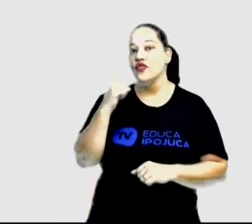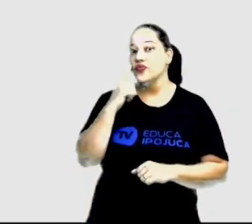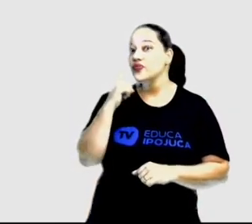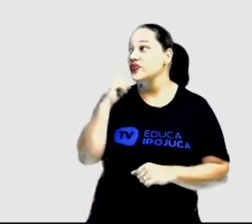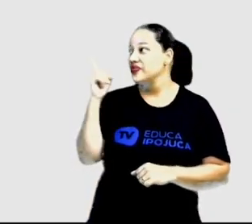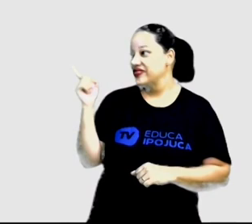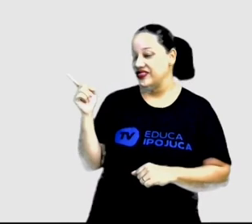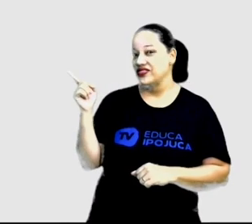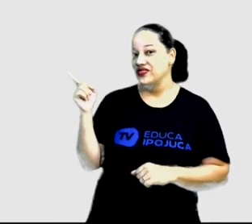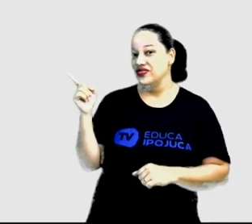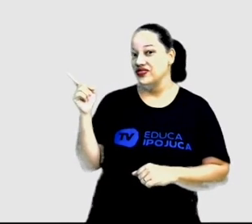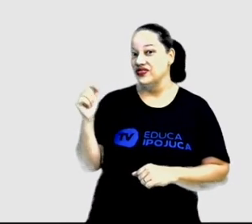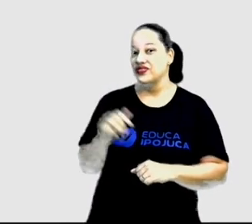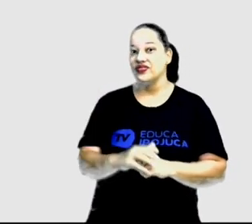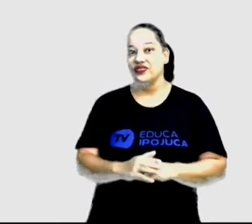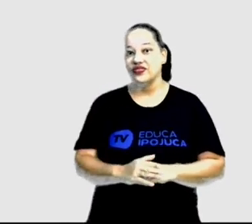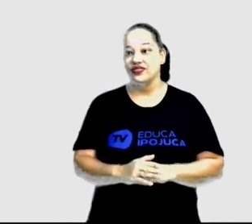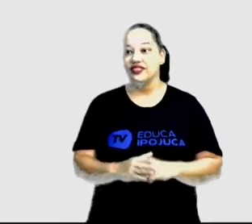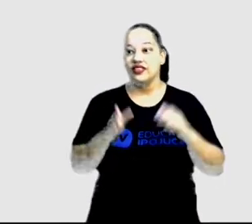observe